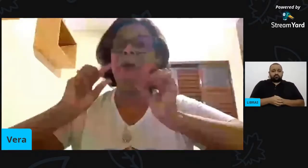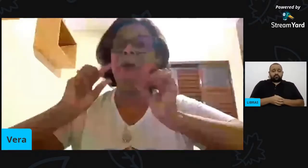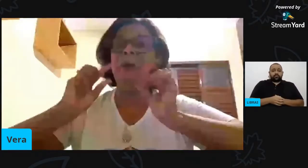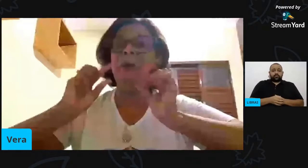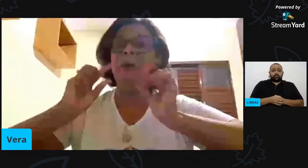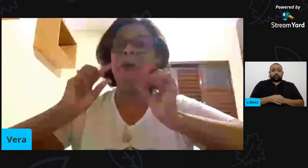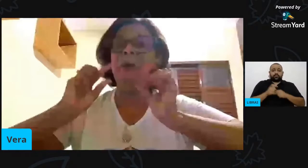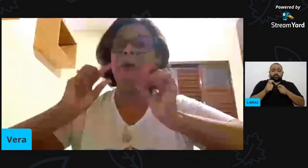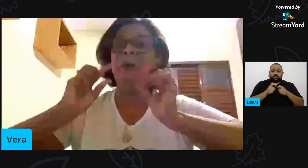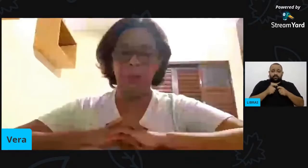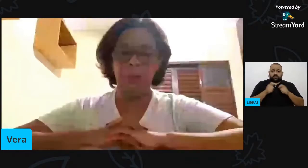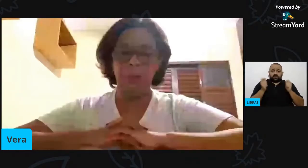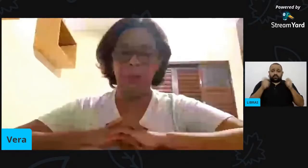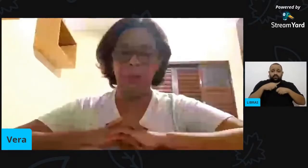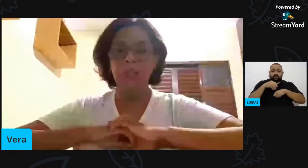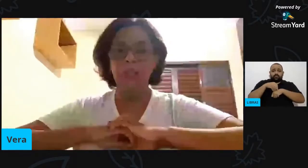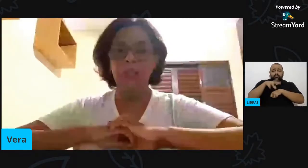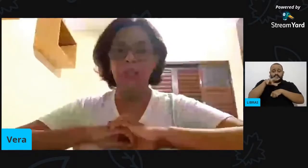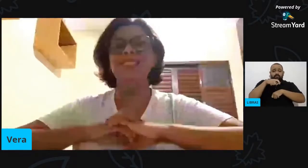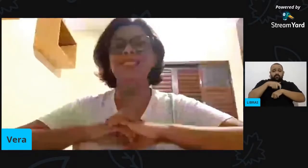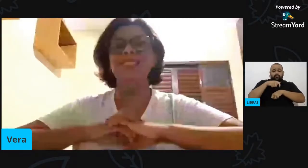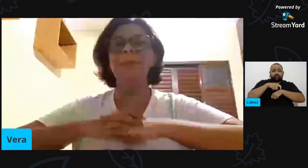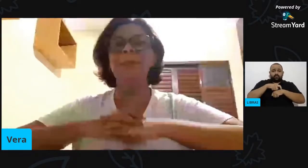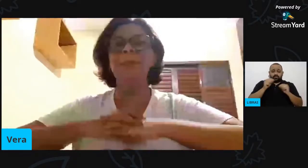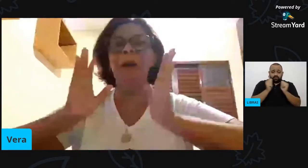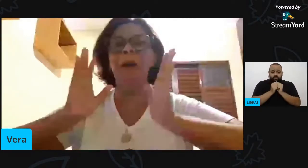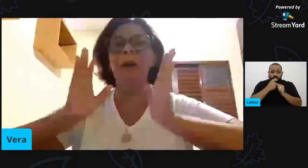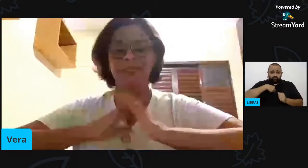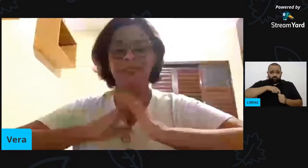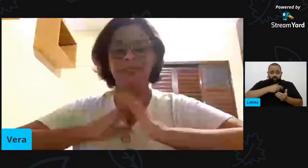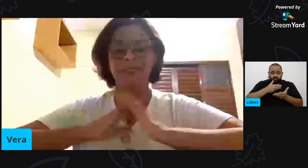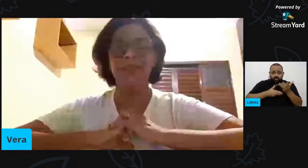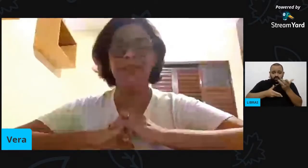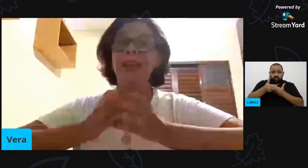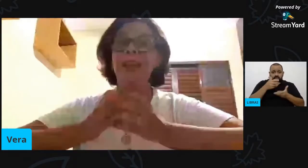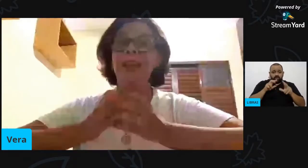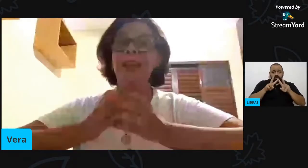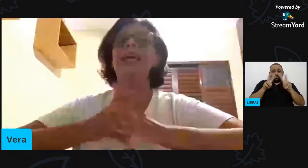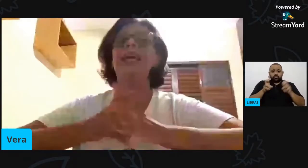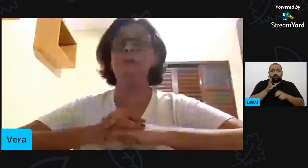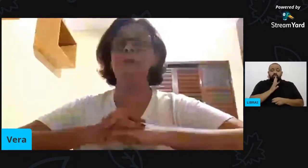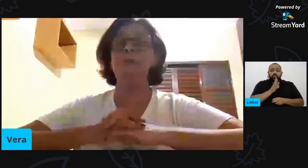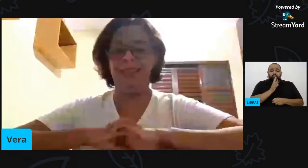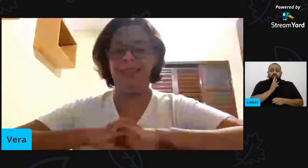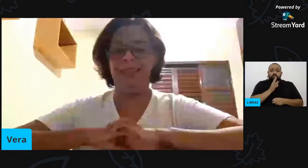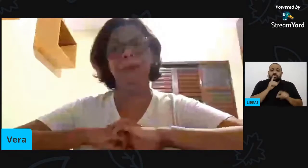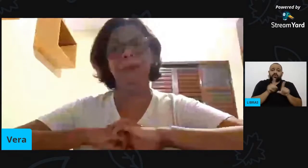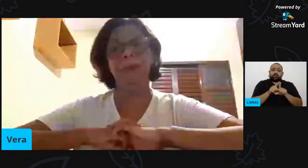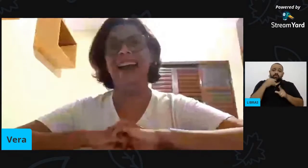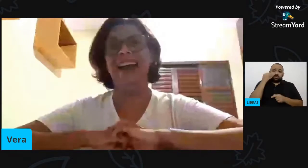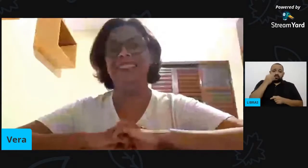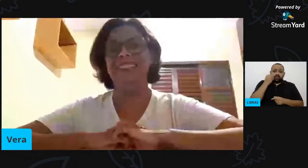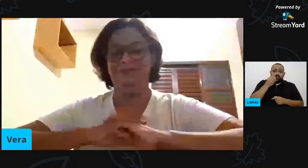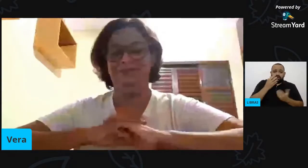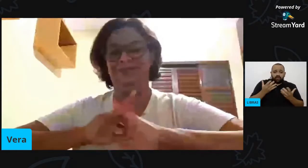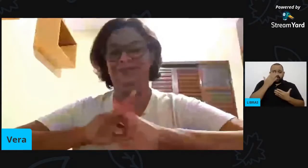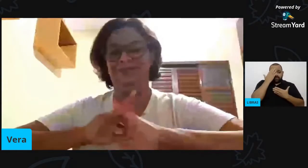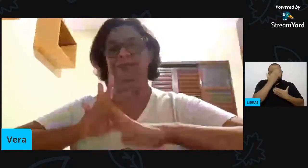poder compartilhar esse momento com a gente, compartilhar um pouquinho desse conhecimento, dessa experiência. Muito